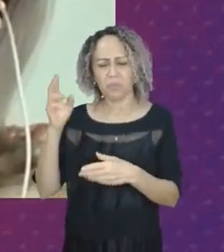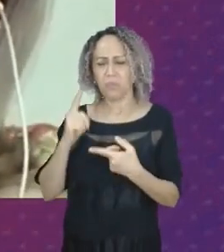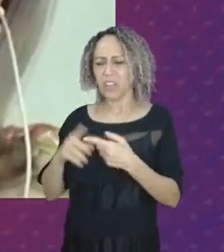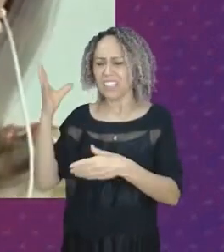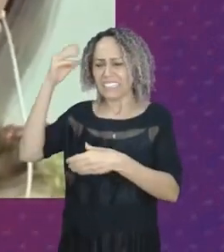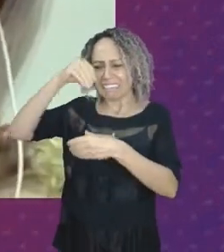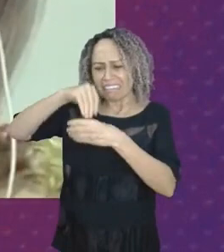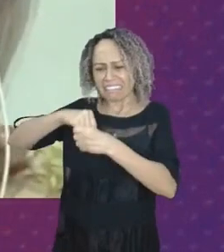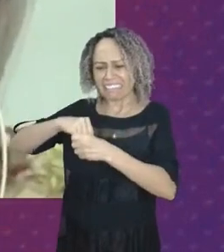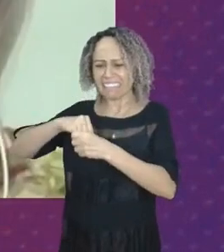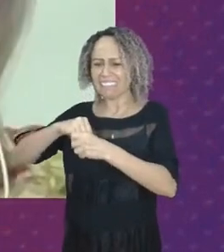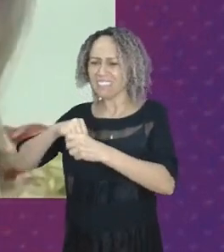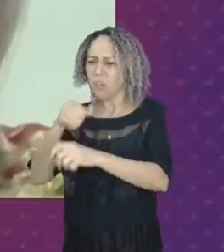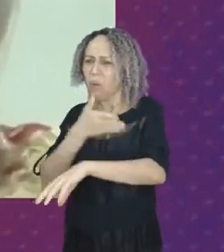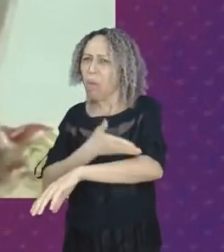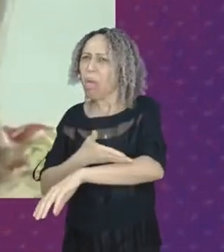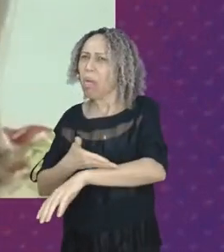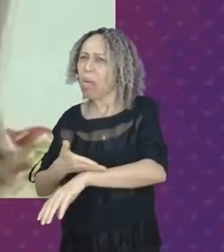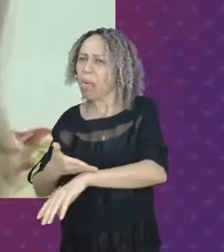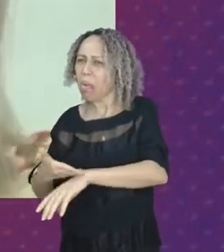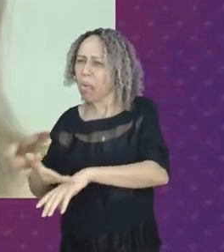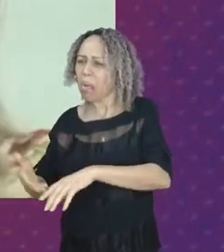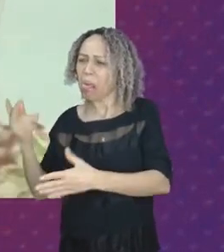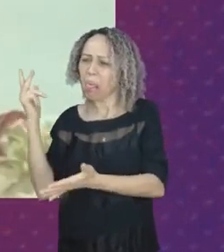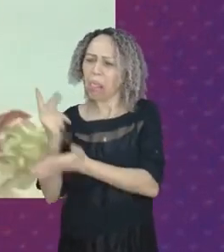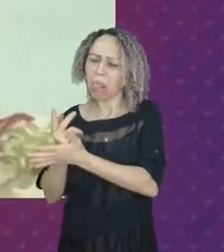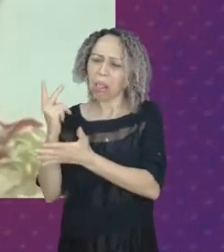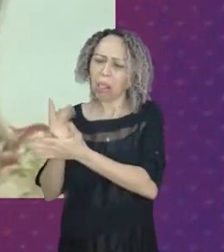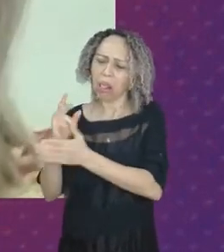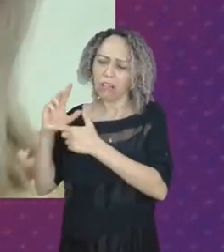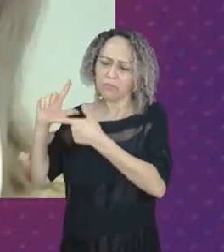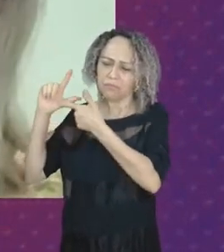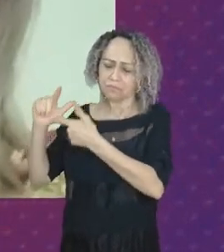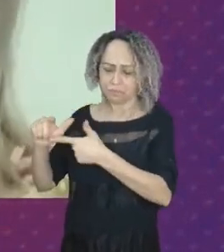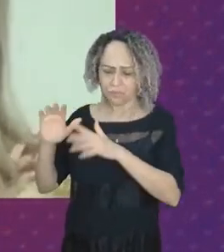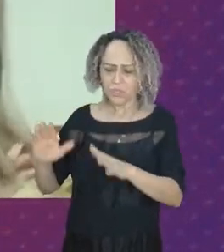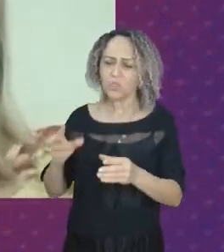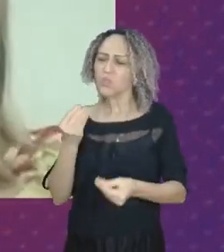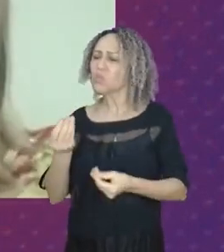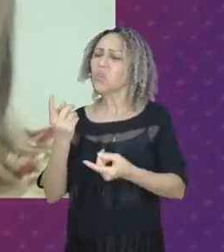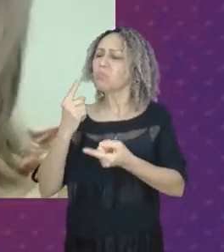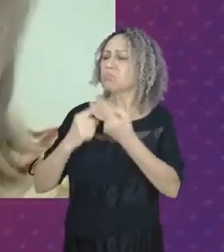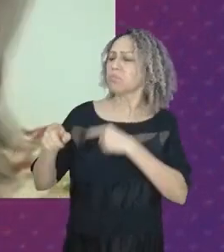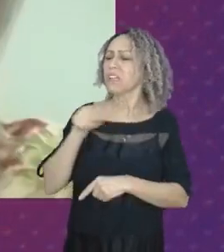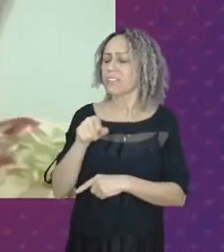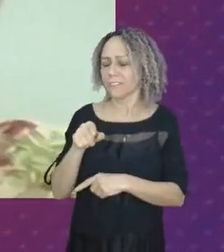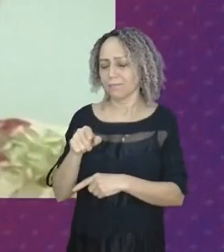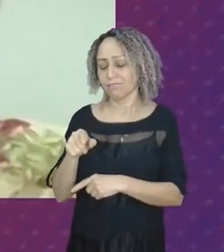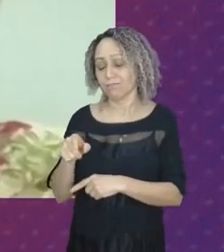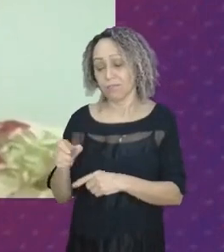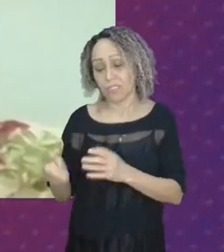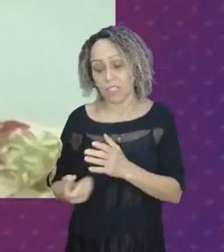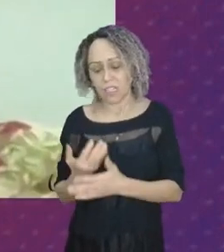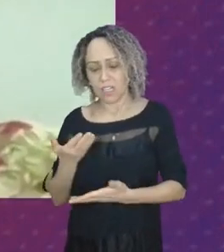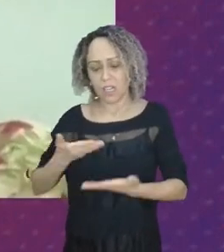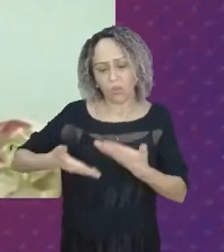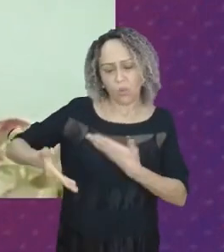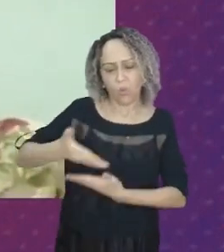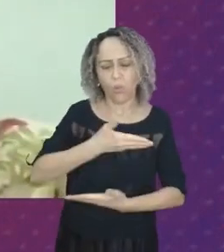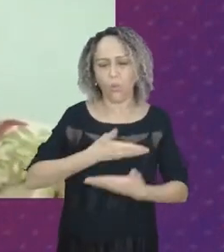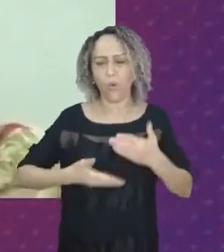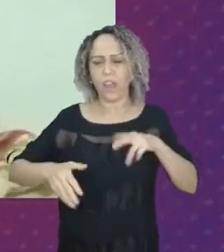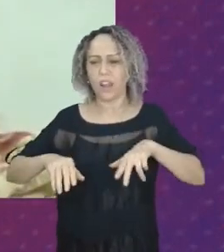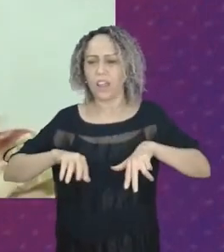nós construirmos novas relações sociais de gênero. Bom, falando um pouco nos